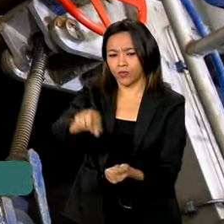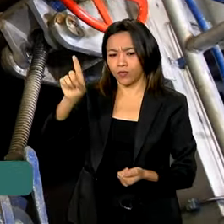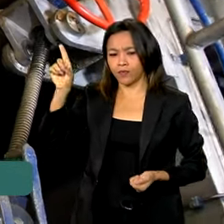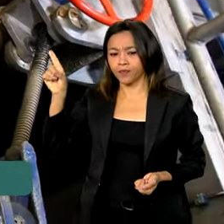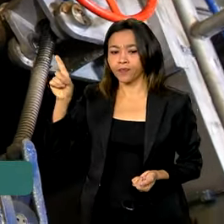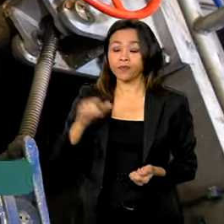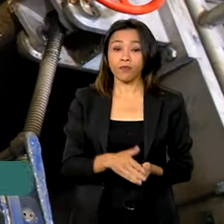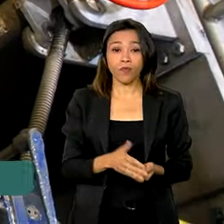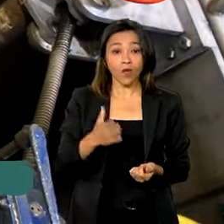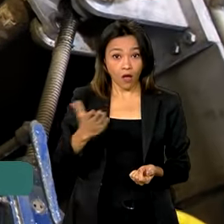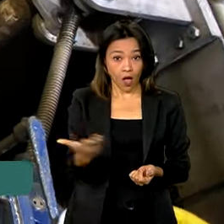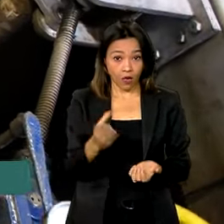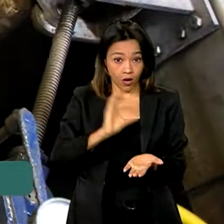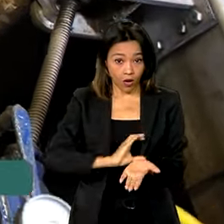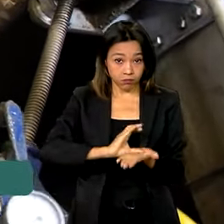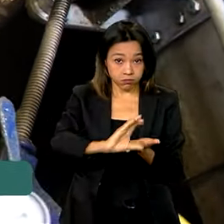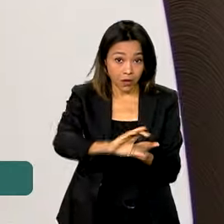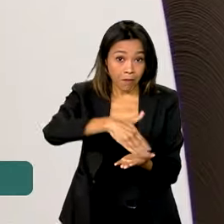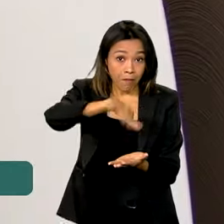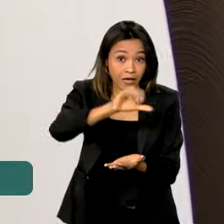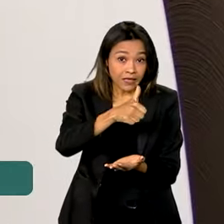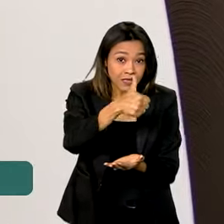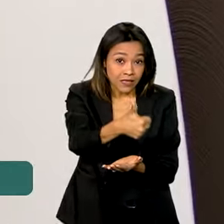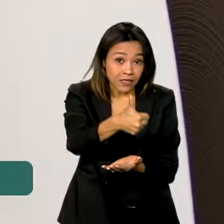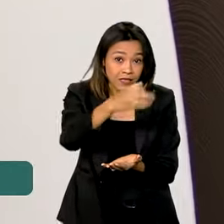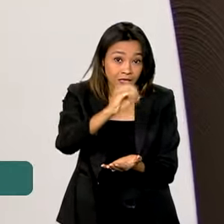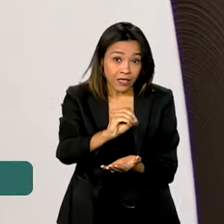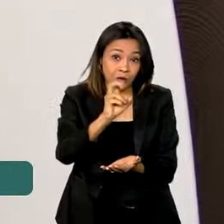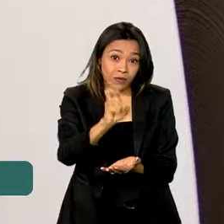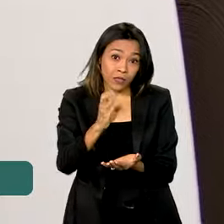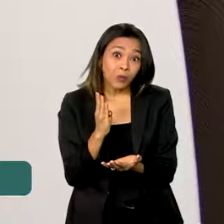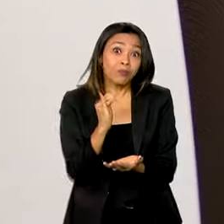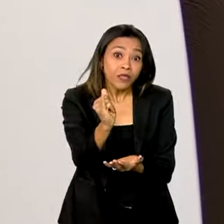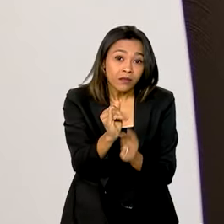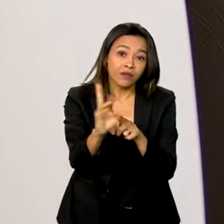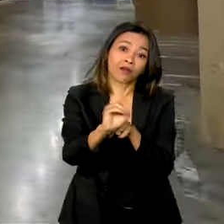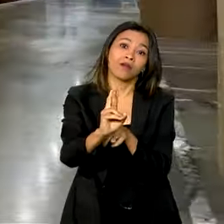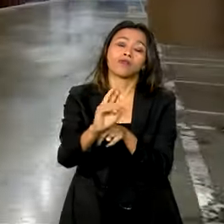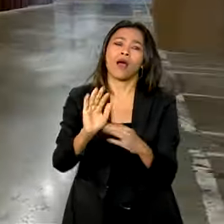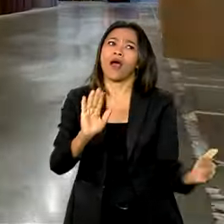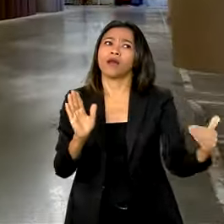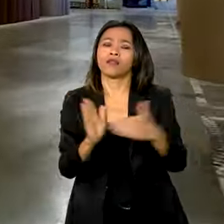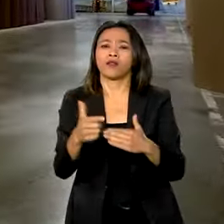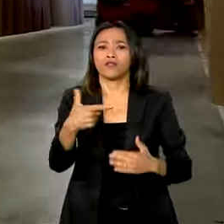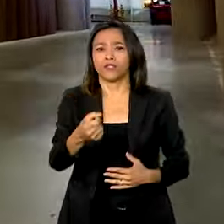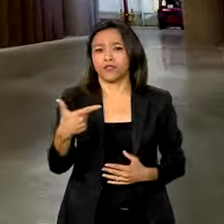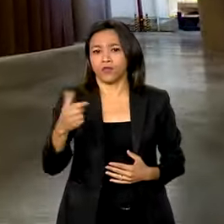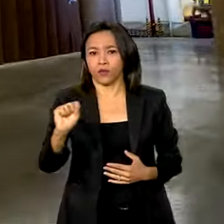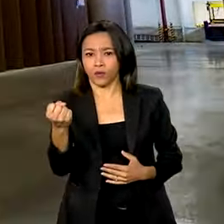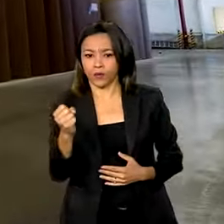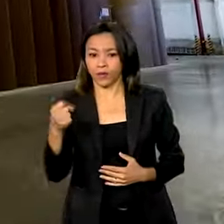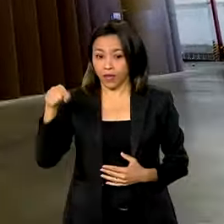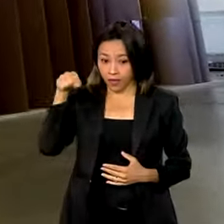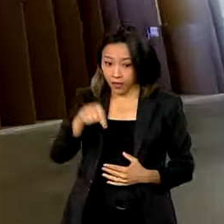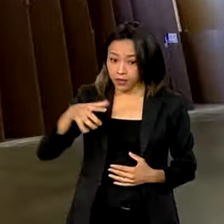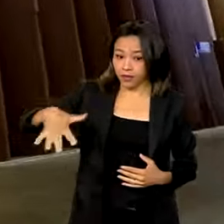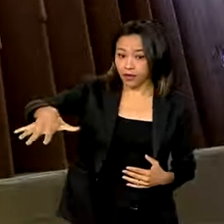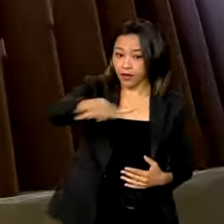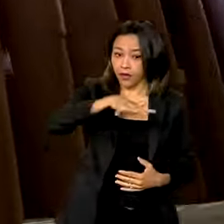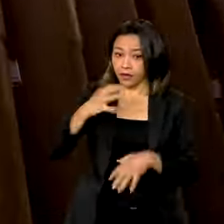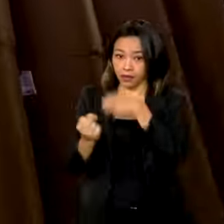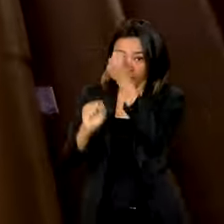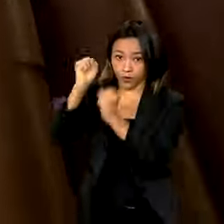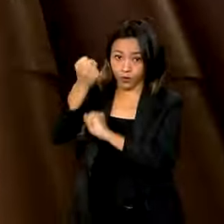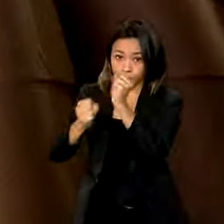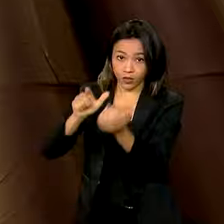Com a previsão de investimentos de mais de 105 bilhões de reais até 2028, o setor de celulose deve acelerar ainda